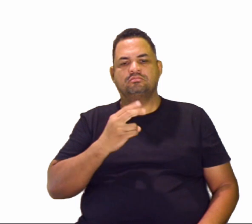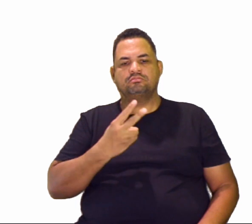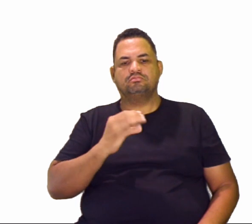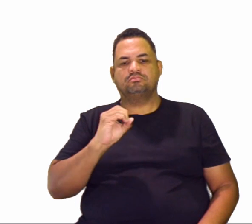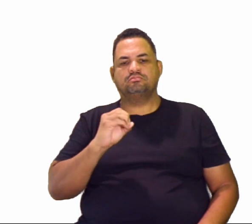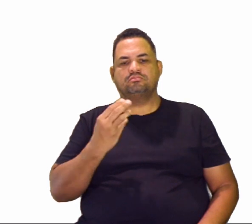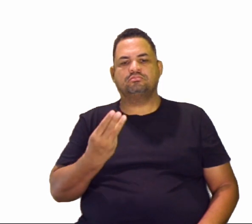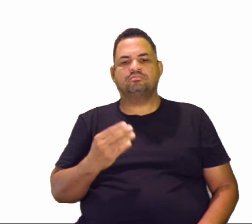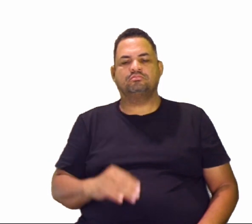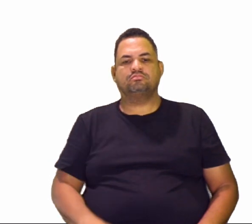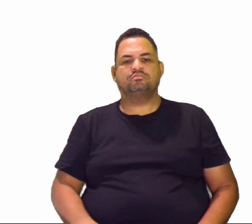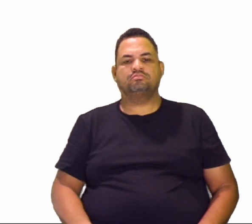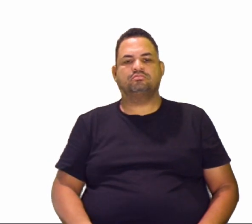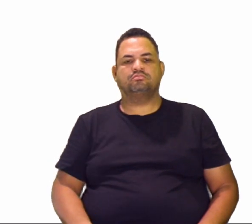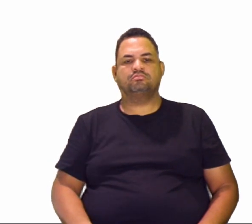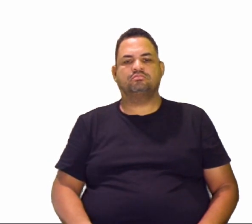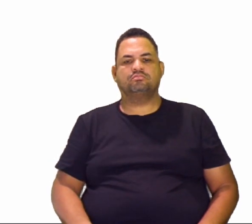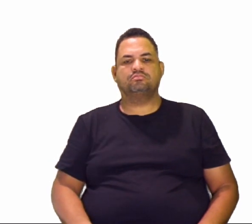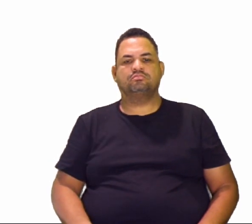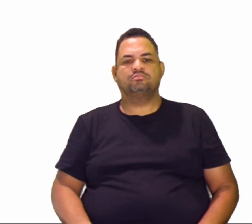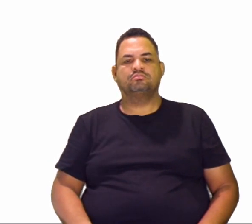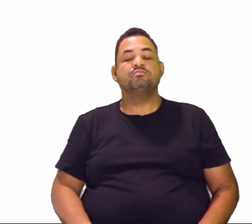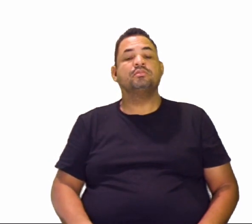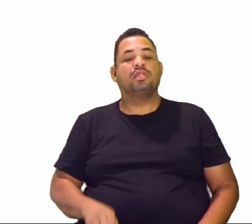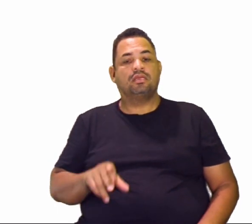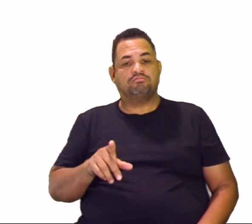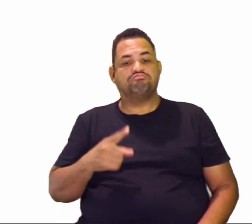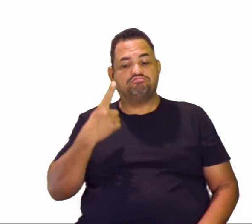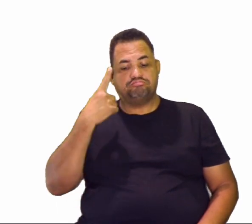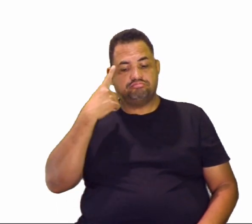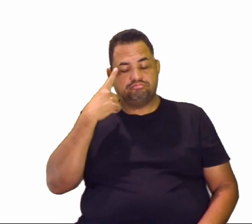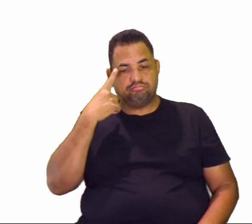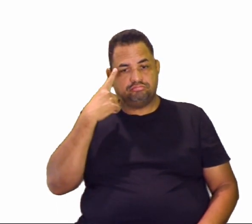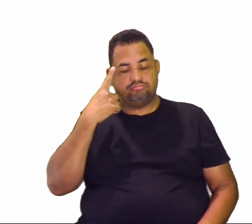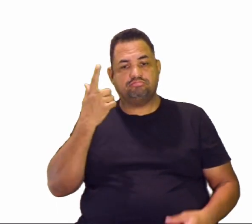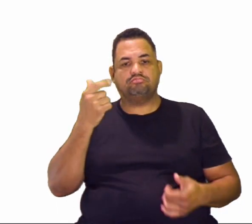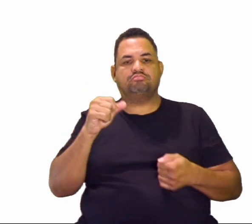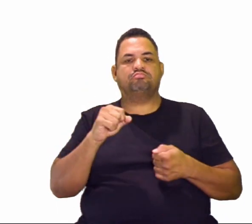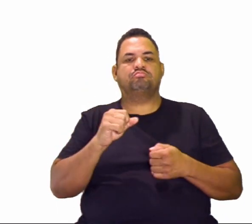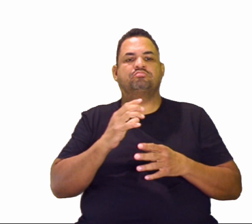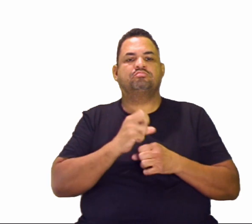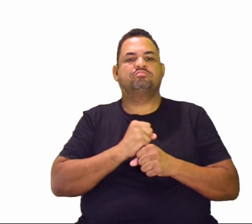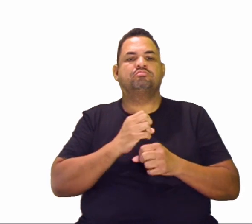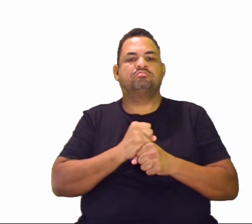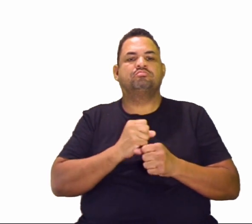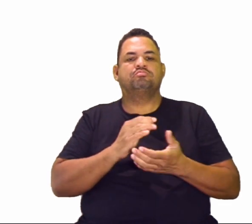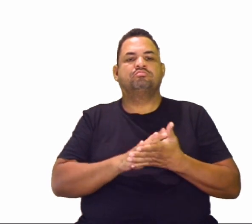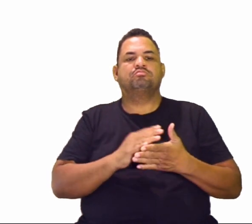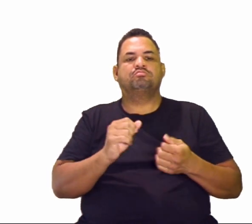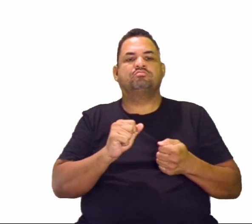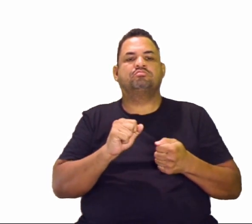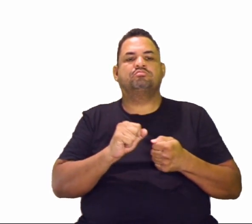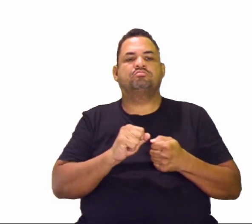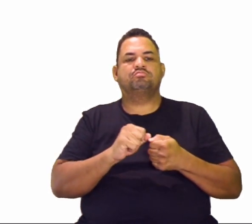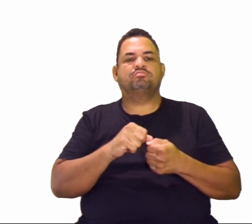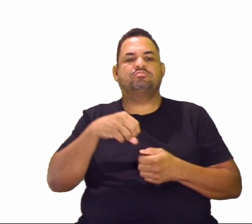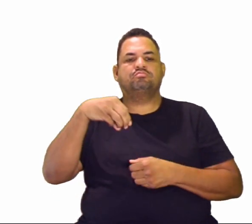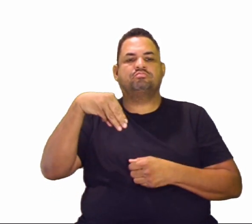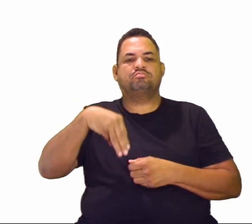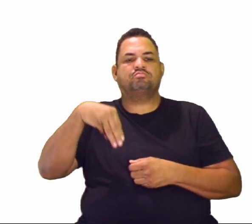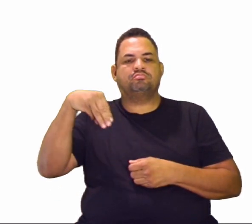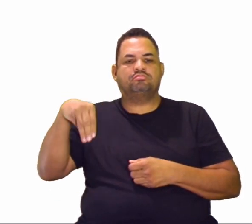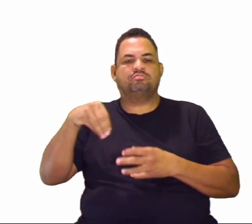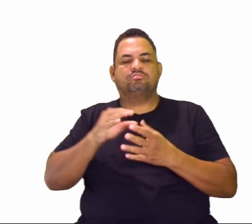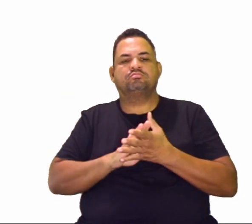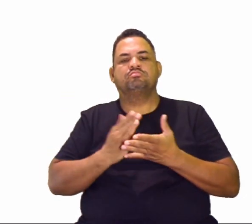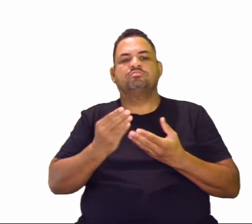Al2O3, é o mesmo raciocínio que calcular a massa molecular. Você